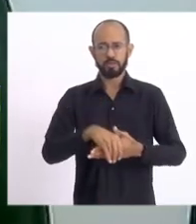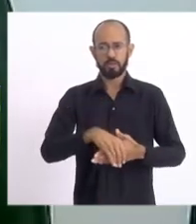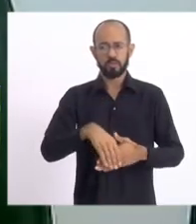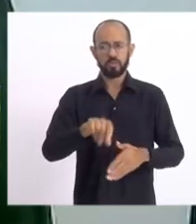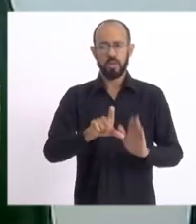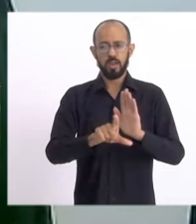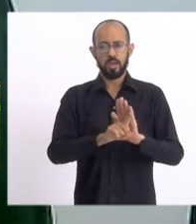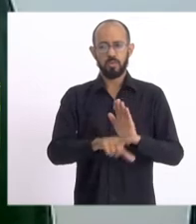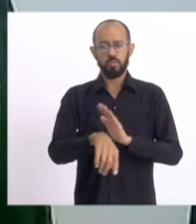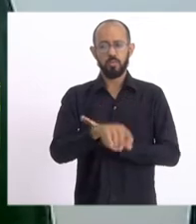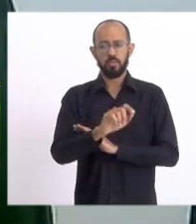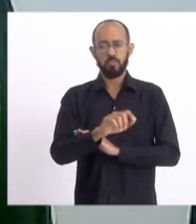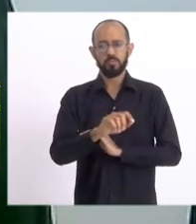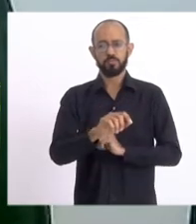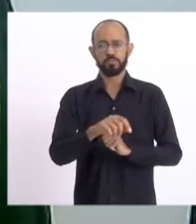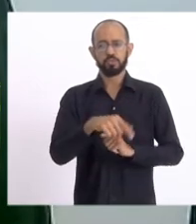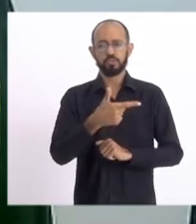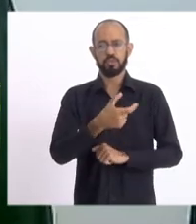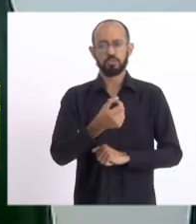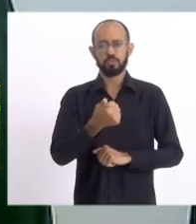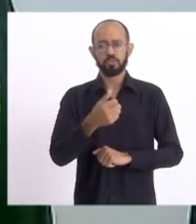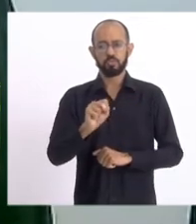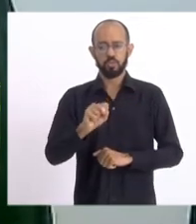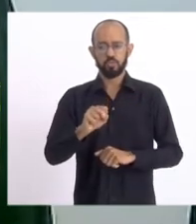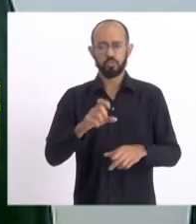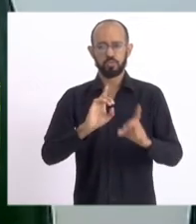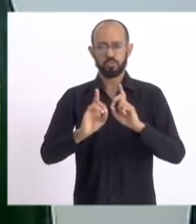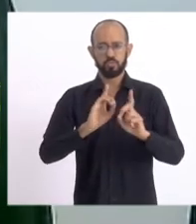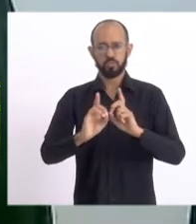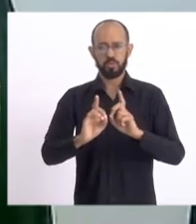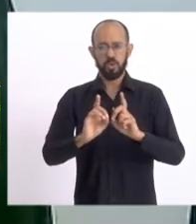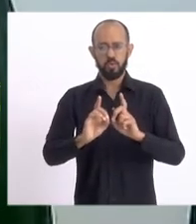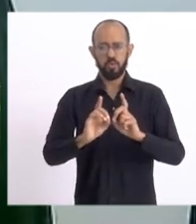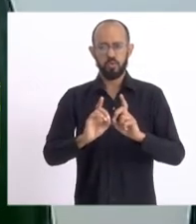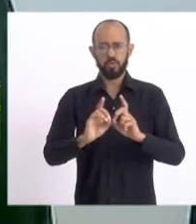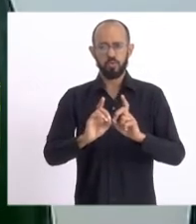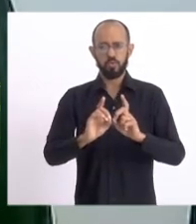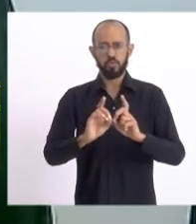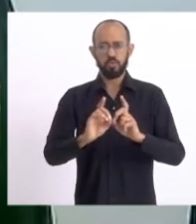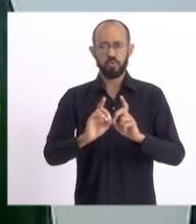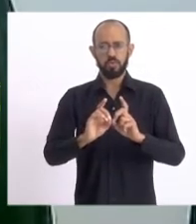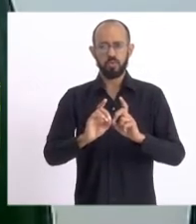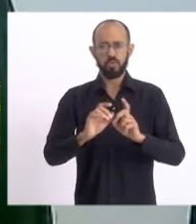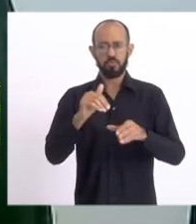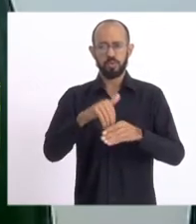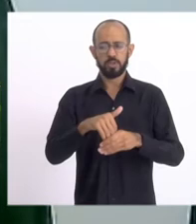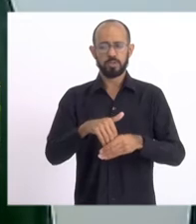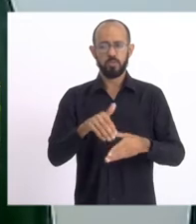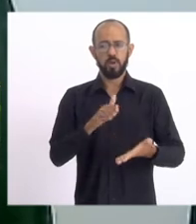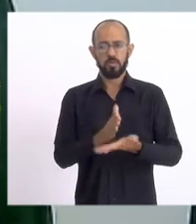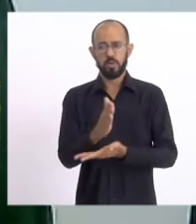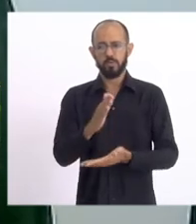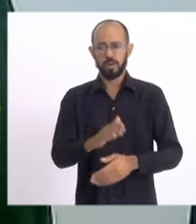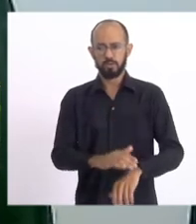de 2018. Em discussão, votação